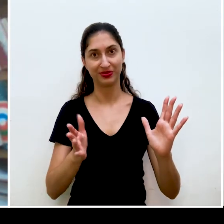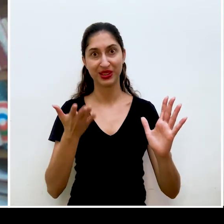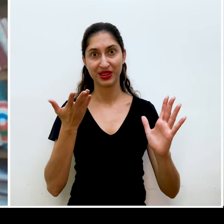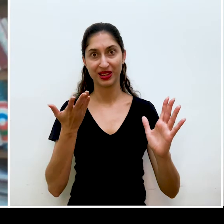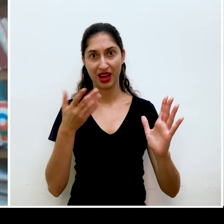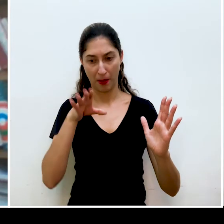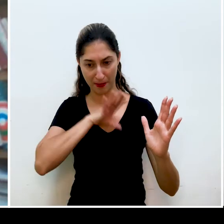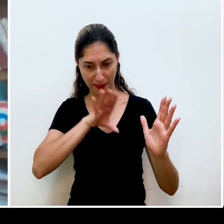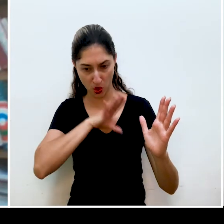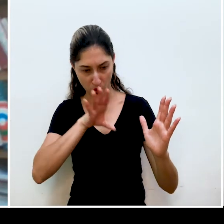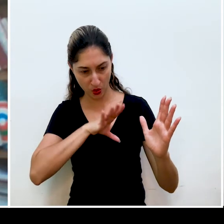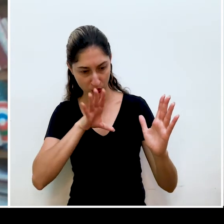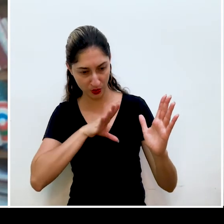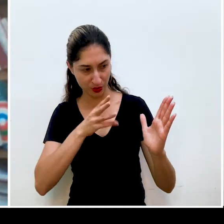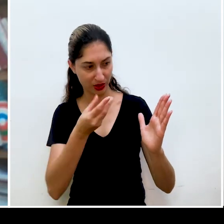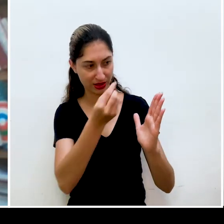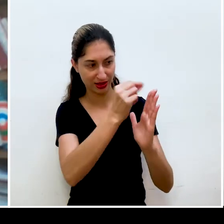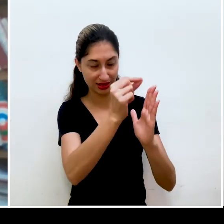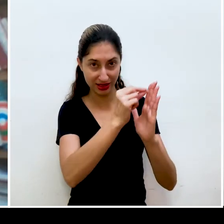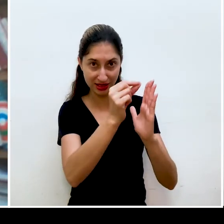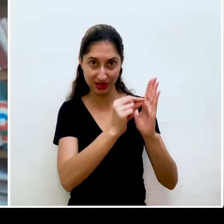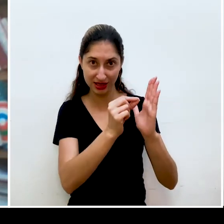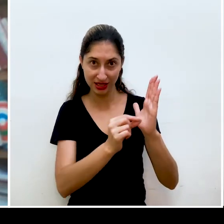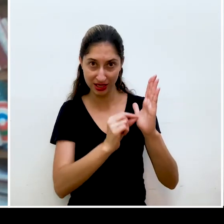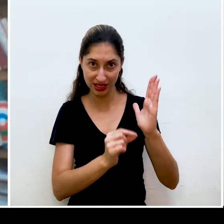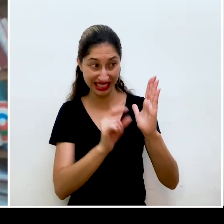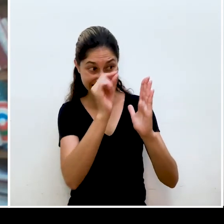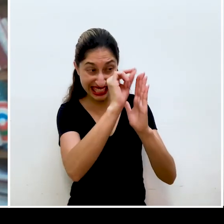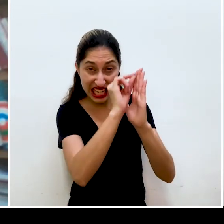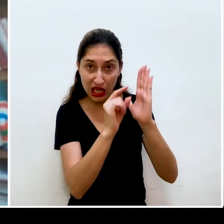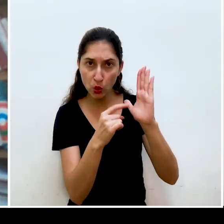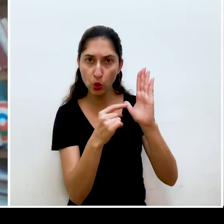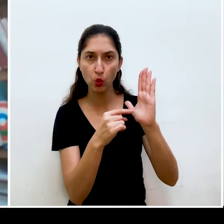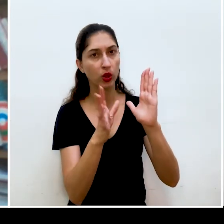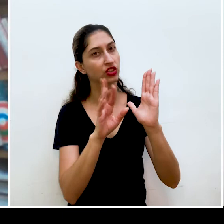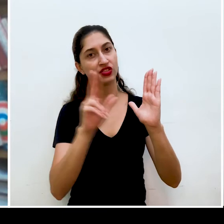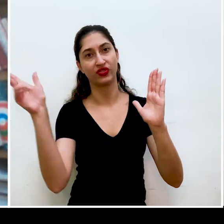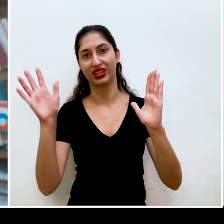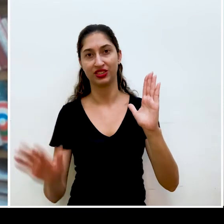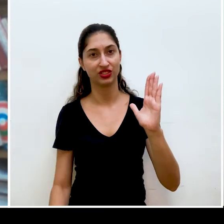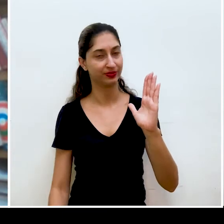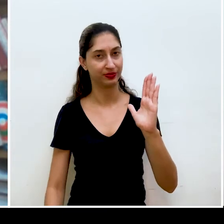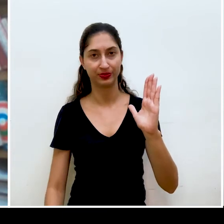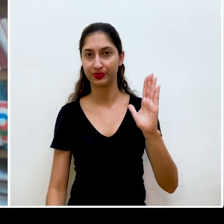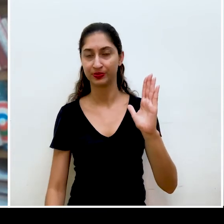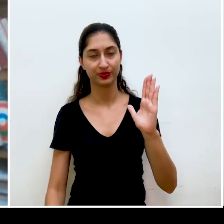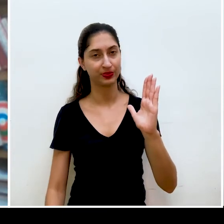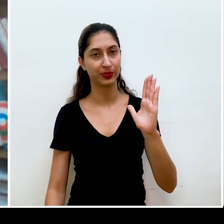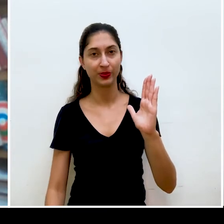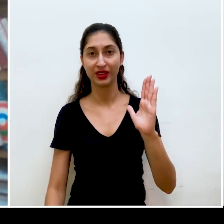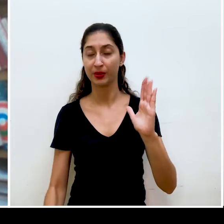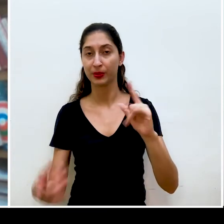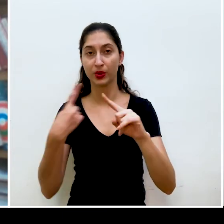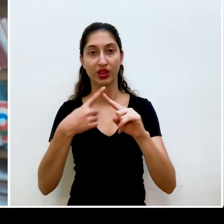língua escrita não é transcrição do oral. A língua escrita é um registro qualificado de outro tipo, que eu preciso ter